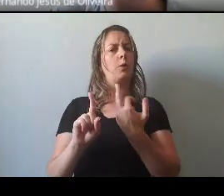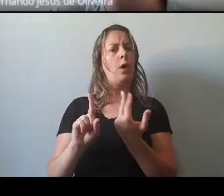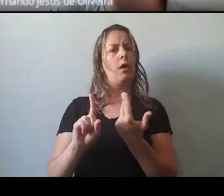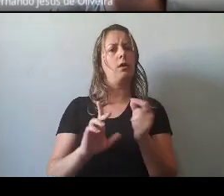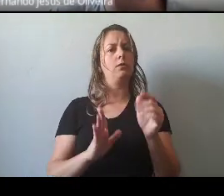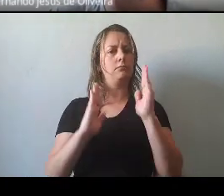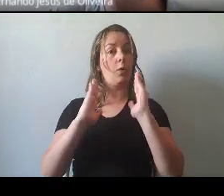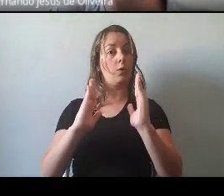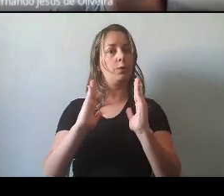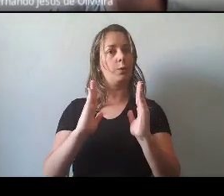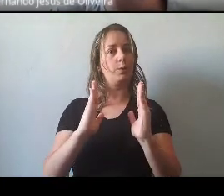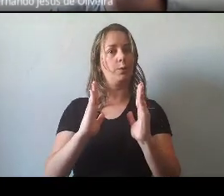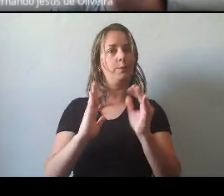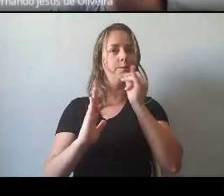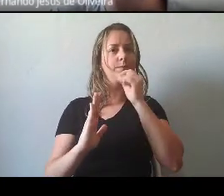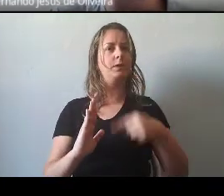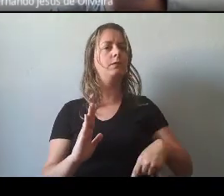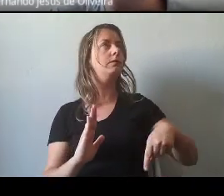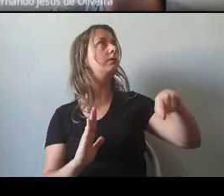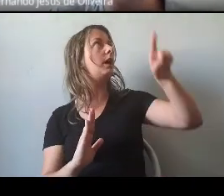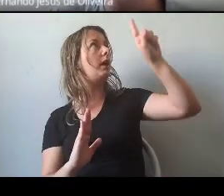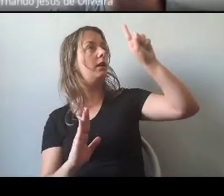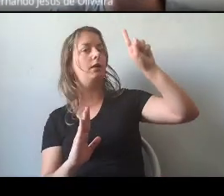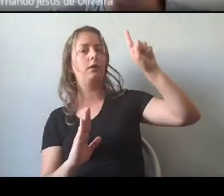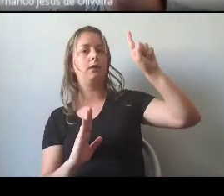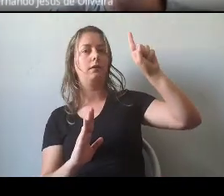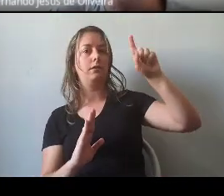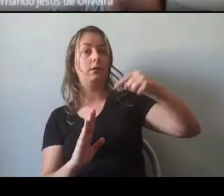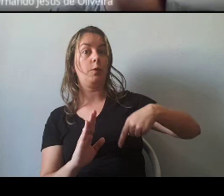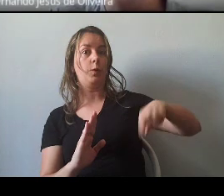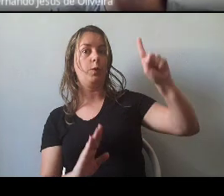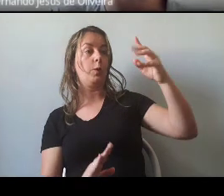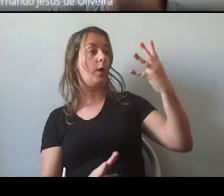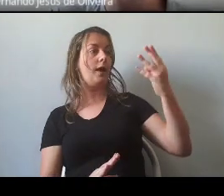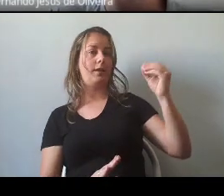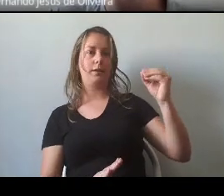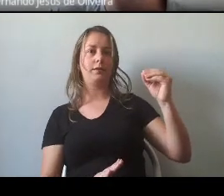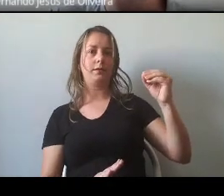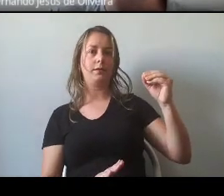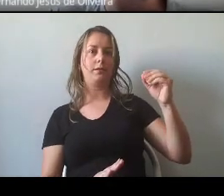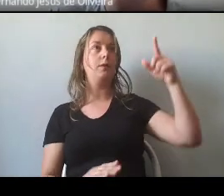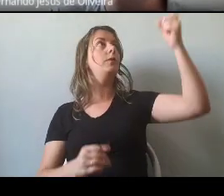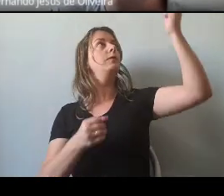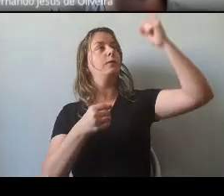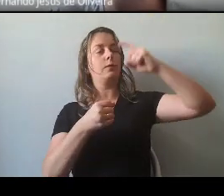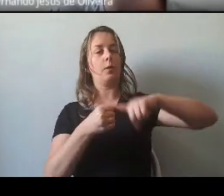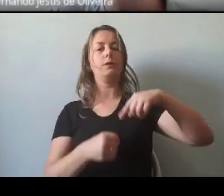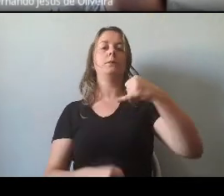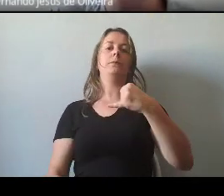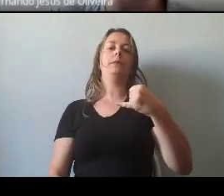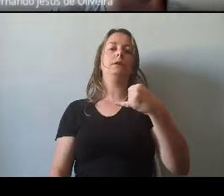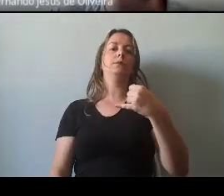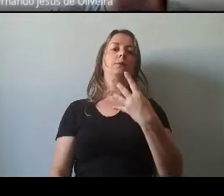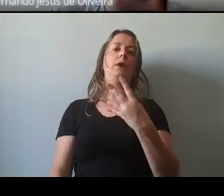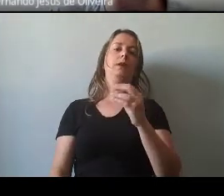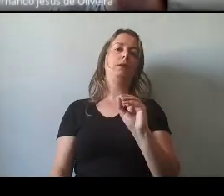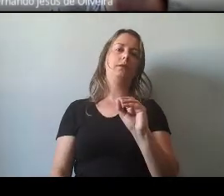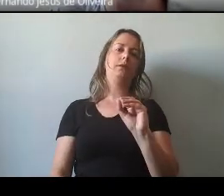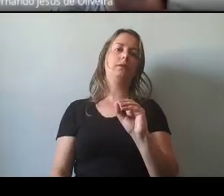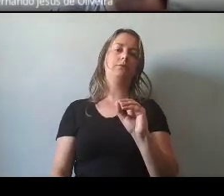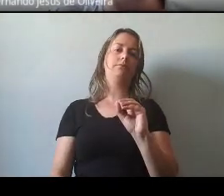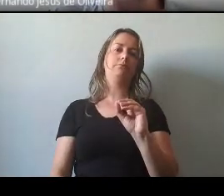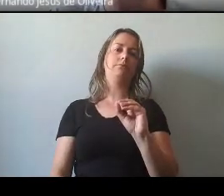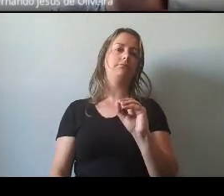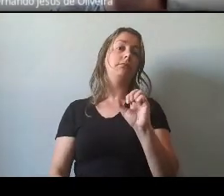Só o sinal que é trocado. Então, se ele saiu com menos 40, ele volta. Aliás, se ele saiu com mais 40, ele volta com menos